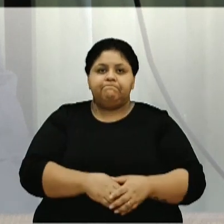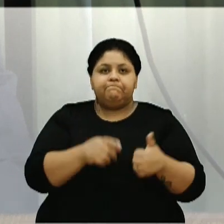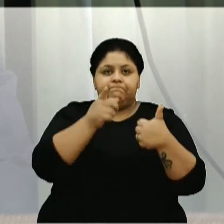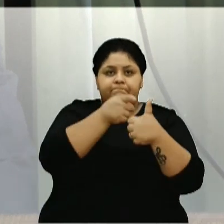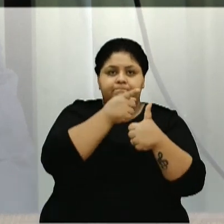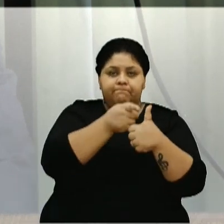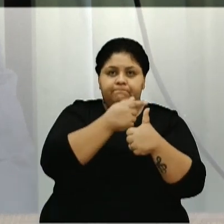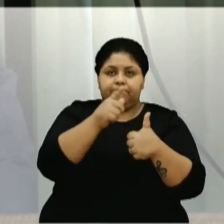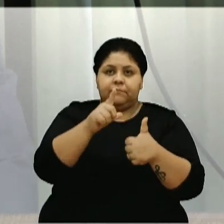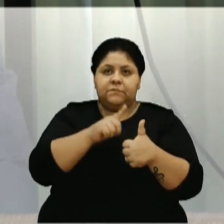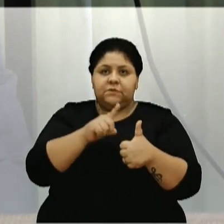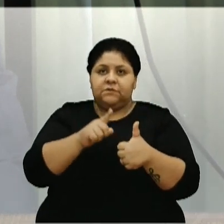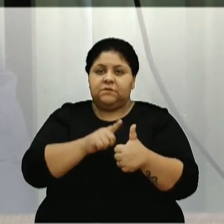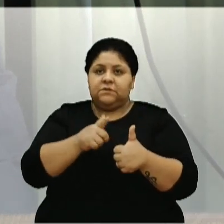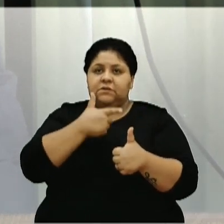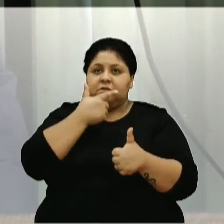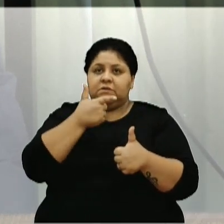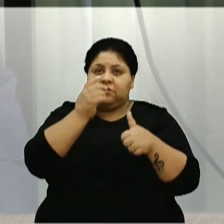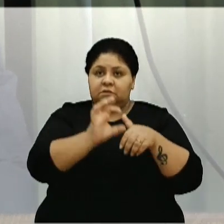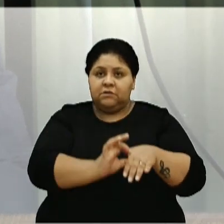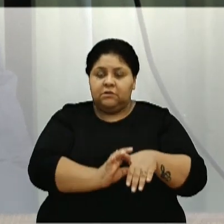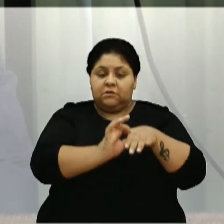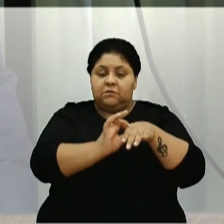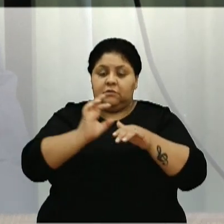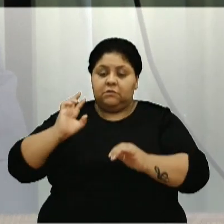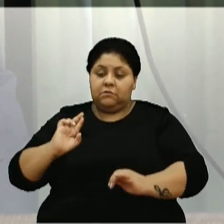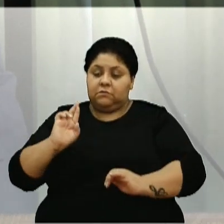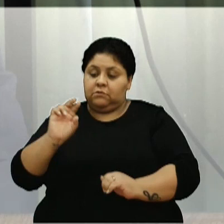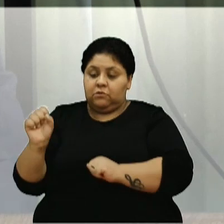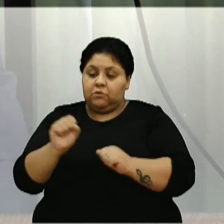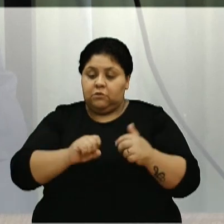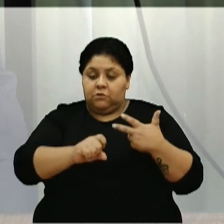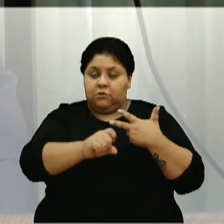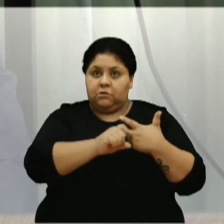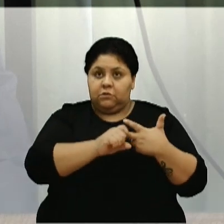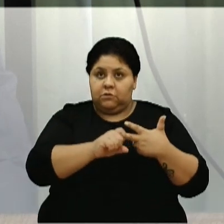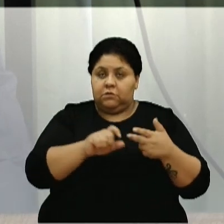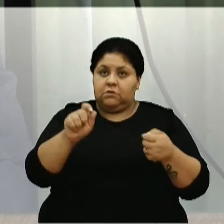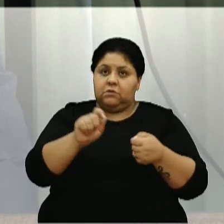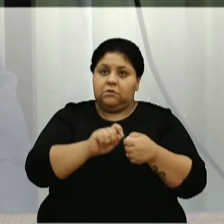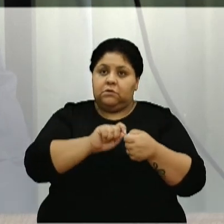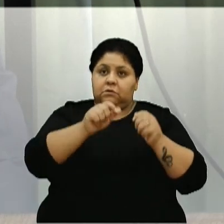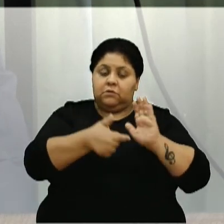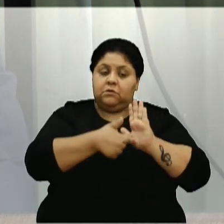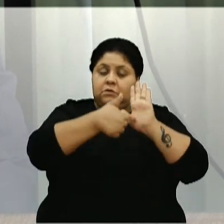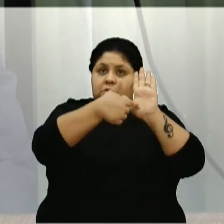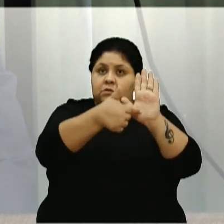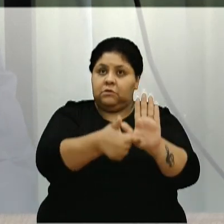Primeiramente, teremos a manifestação das autoridades que representam o Poder Executivo e que farão a apresentação